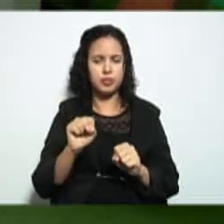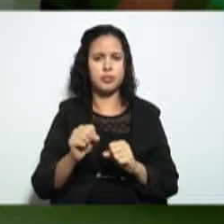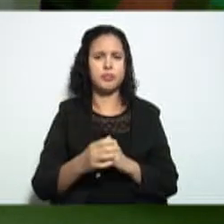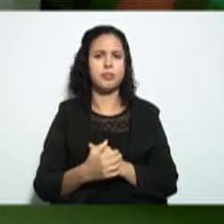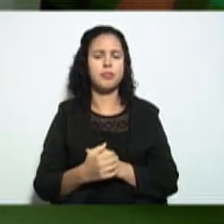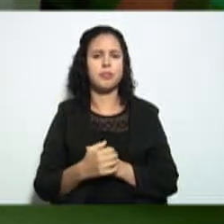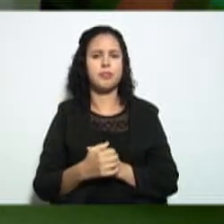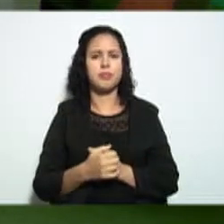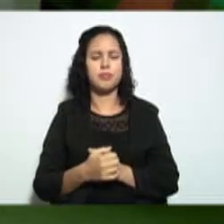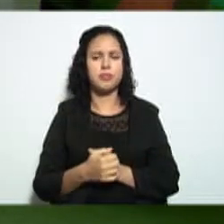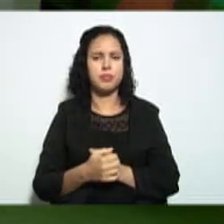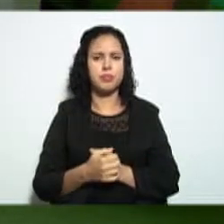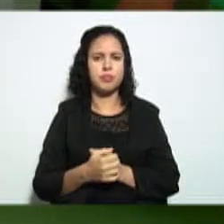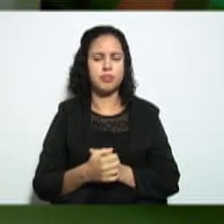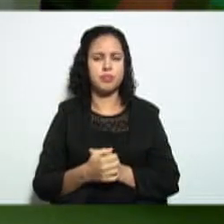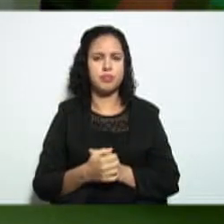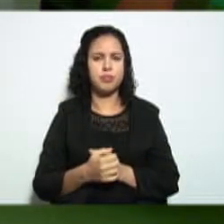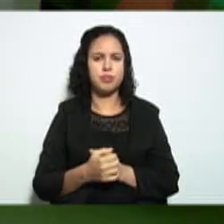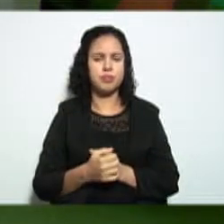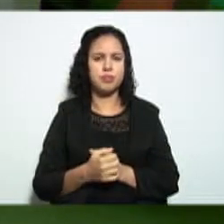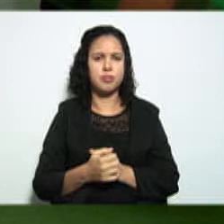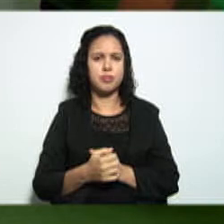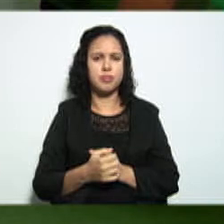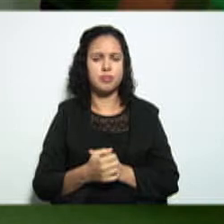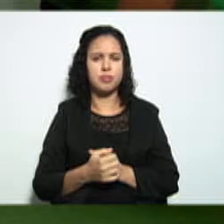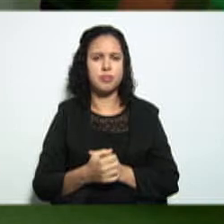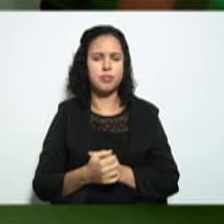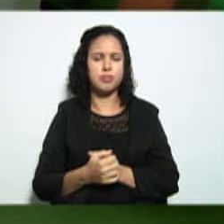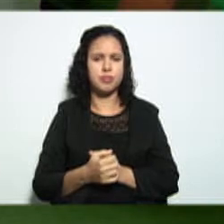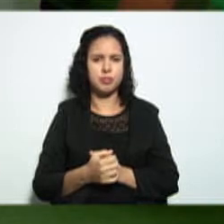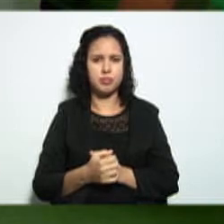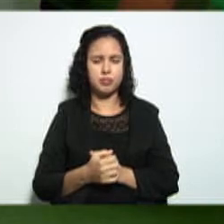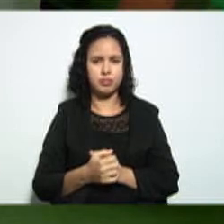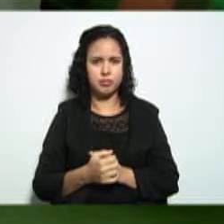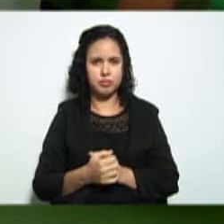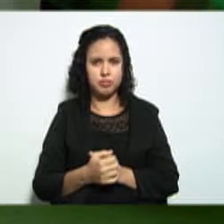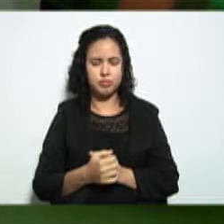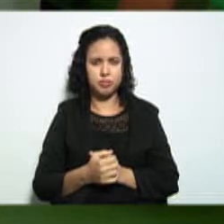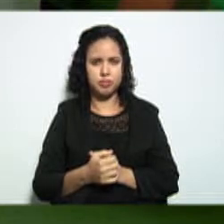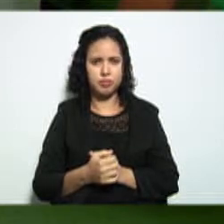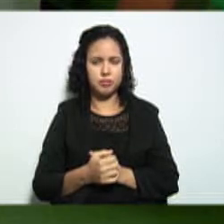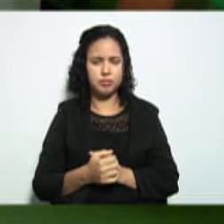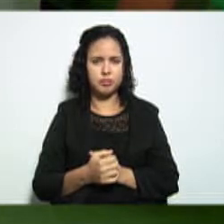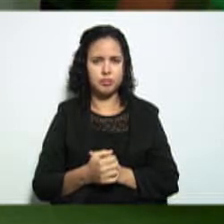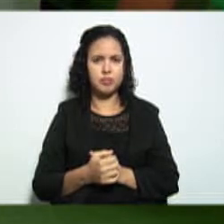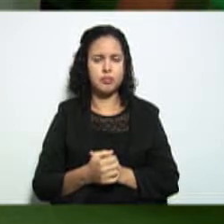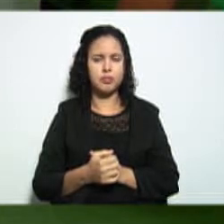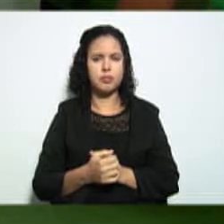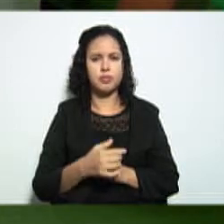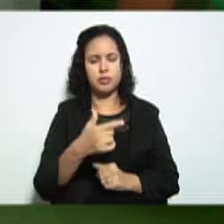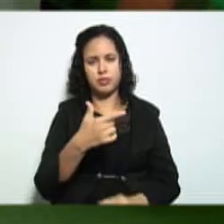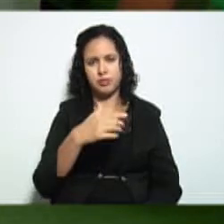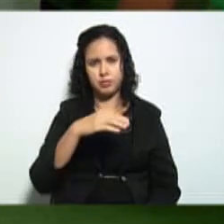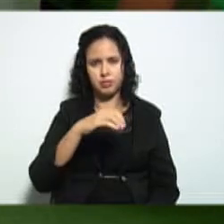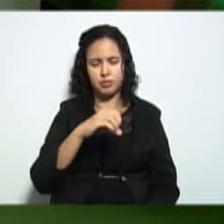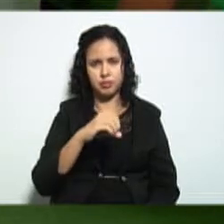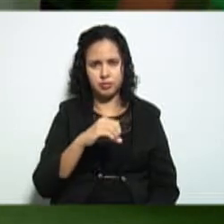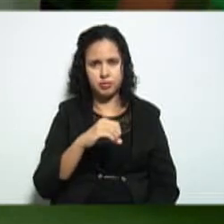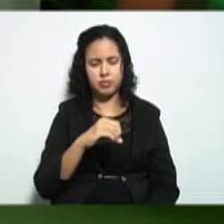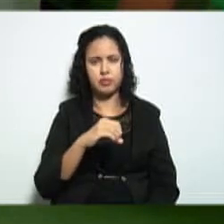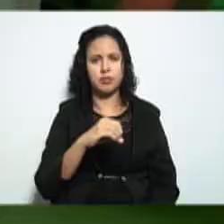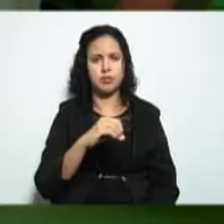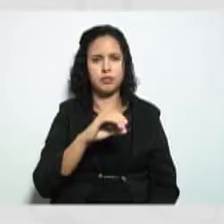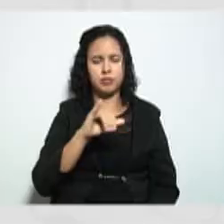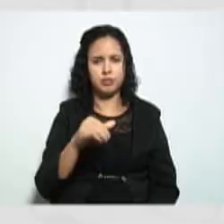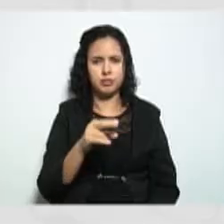pouquinho... Eu acho que é um pouquinho mais, prof, pra falar a verdade. Tá dizendo aqui que até o dia 20 do 6, eu acho que tem um pouquinho mais de prazo. É do dia